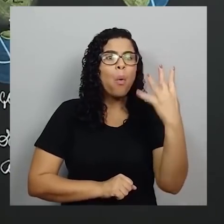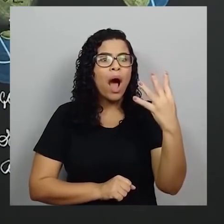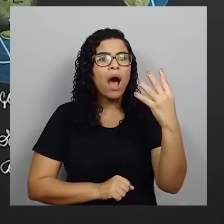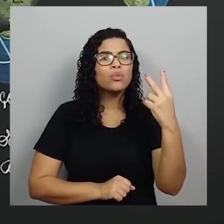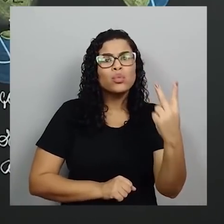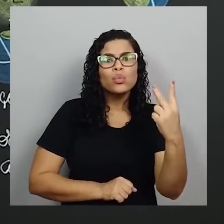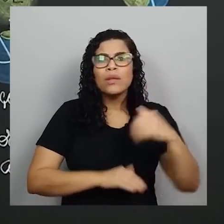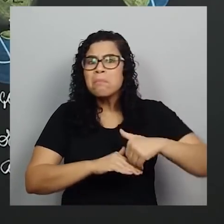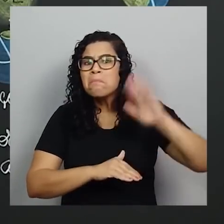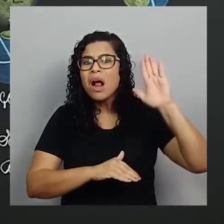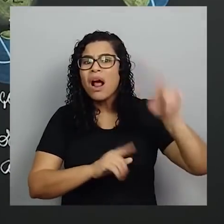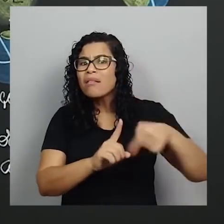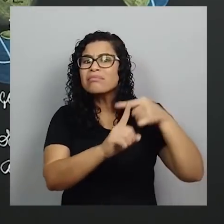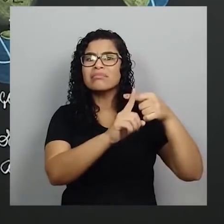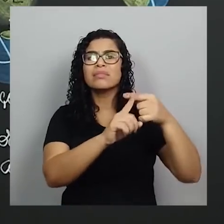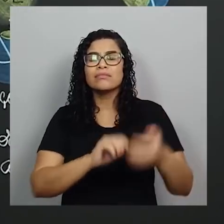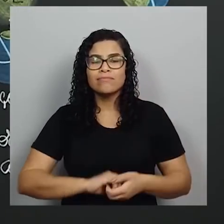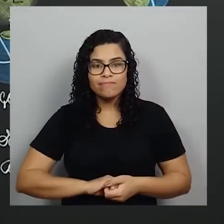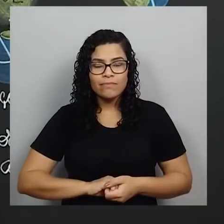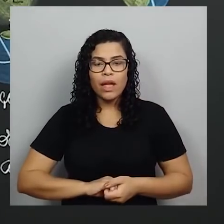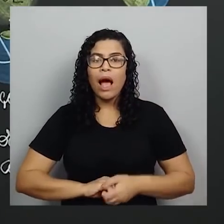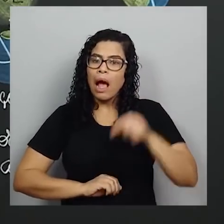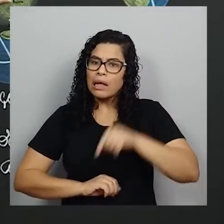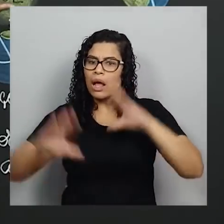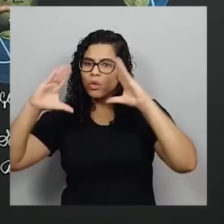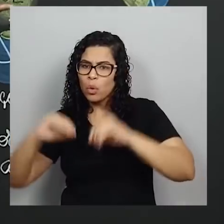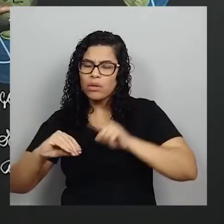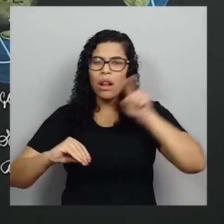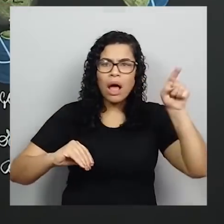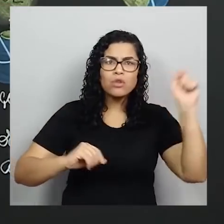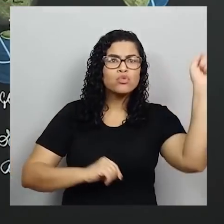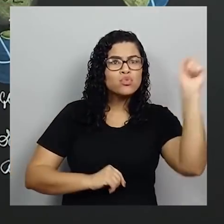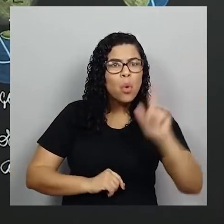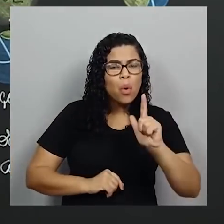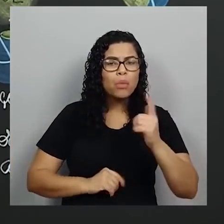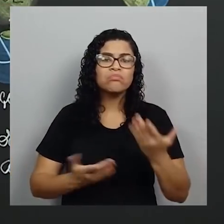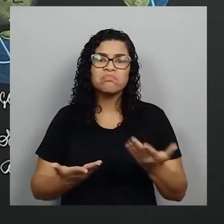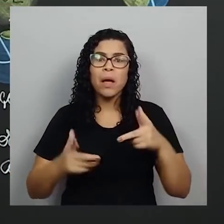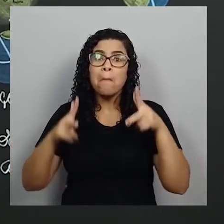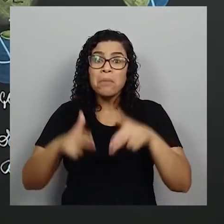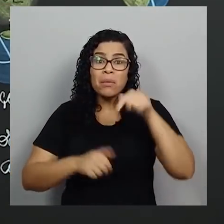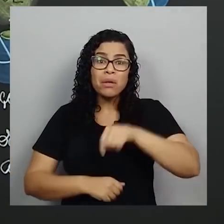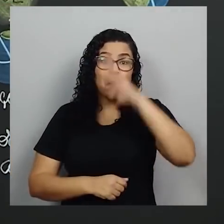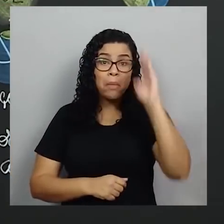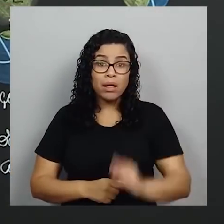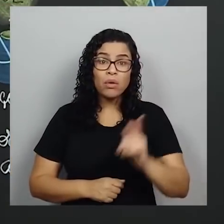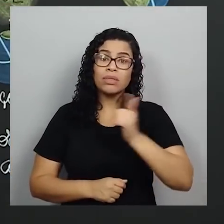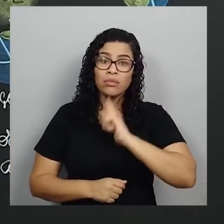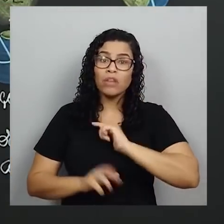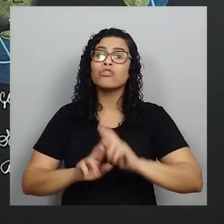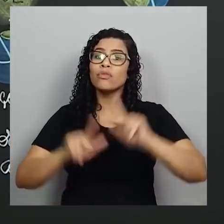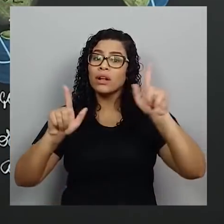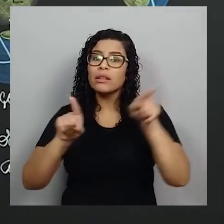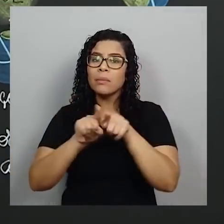4 horas a mais. Por que essa diferença? Né? Aqui já está noite, lá ainda está sol. Às vezes até que mesmo no Brasil há uma